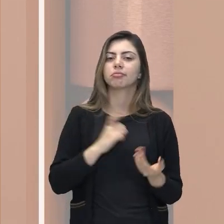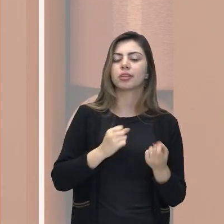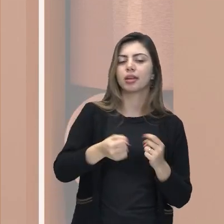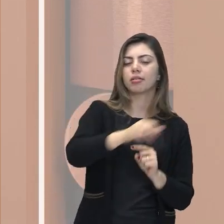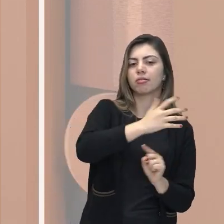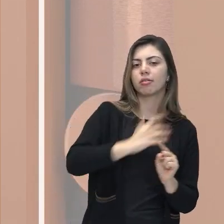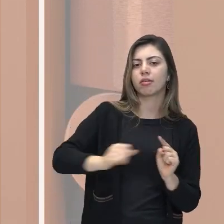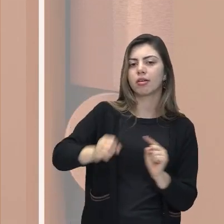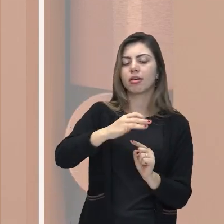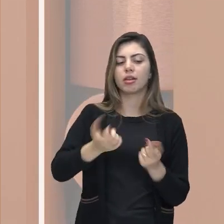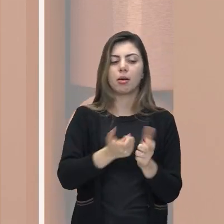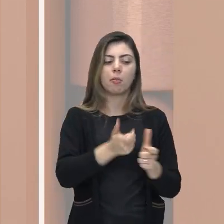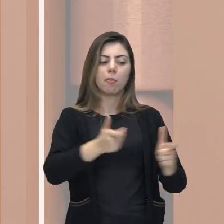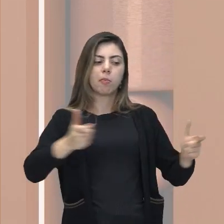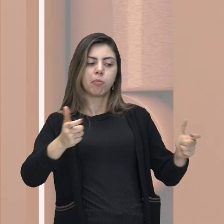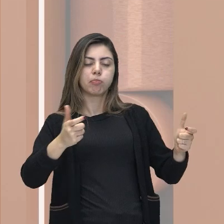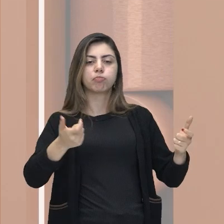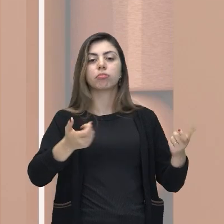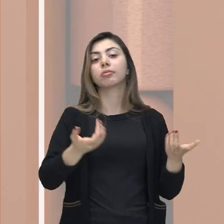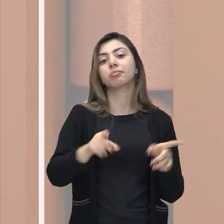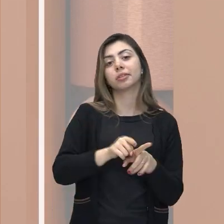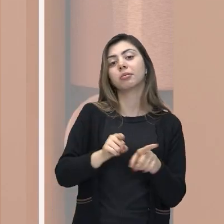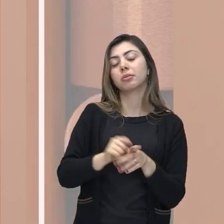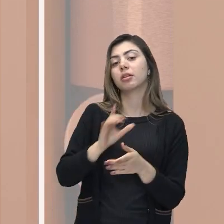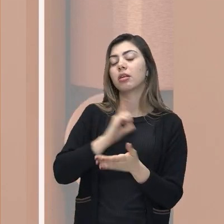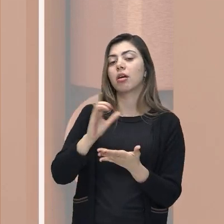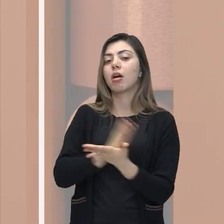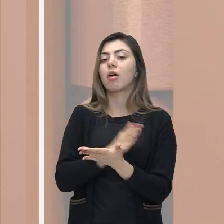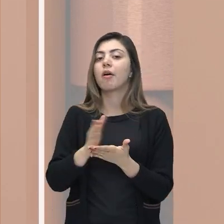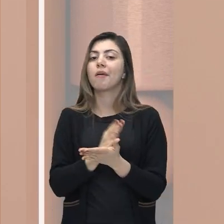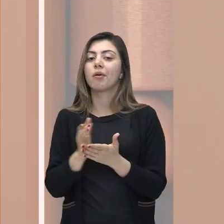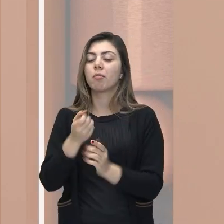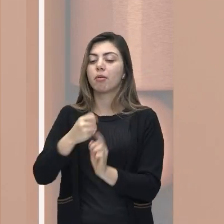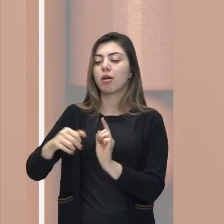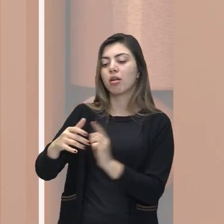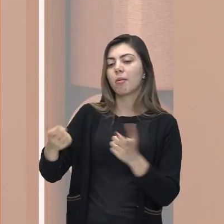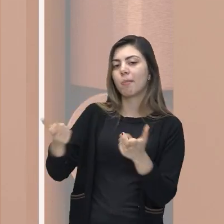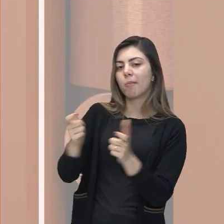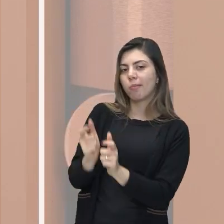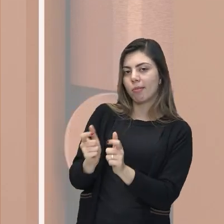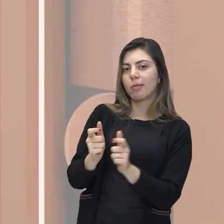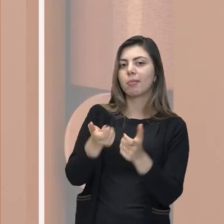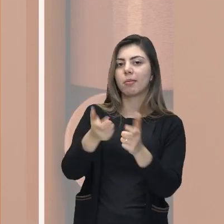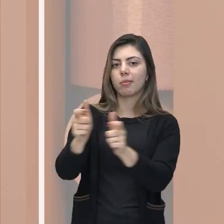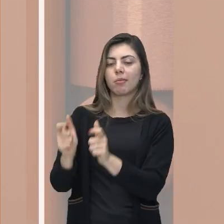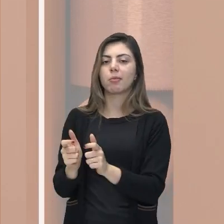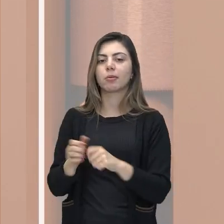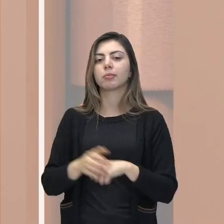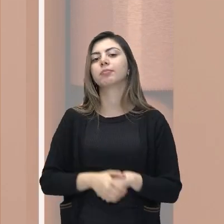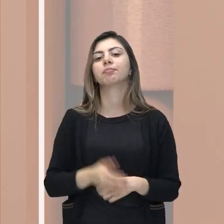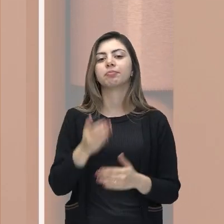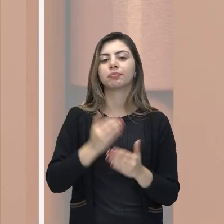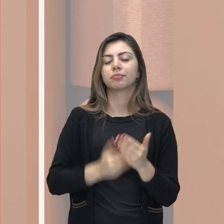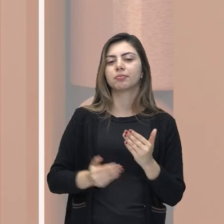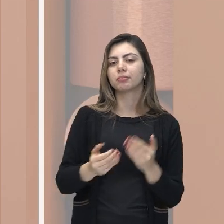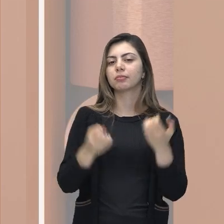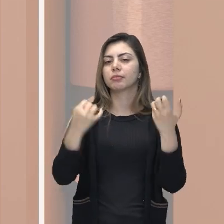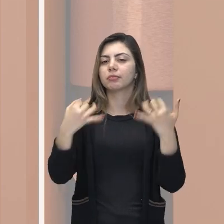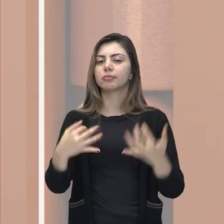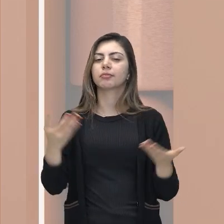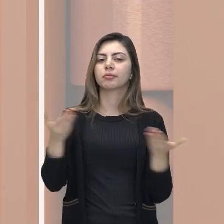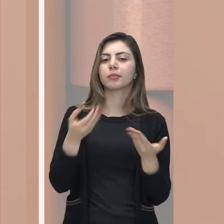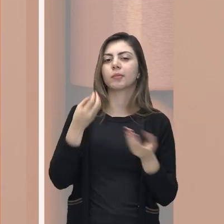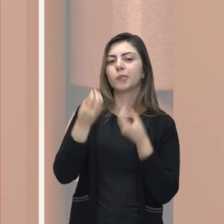expressão territorial maior e também temos ali algumas ilhas bem menores, né? Vamos lá adiante, então, falar um pouco sobre